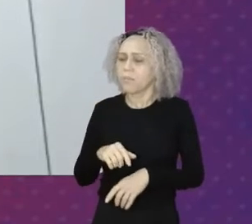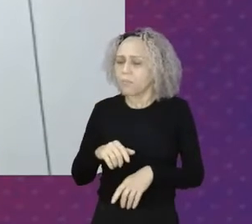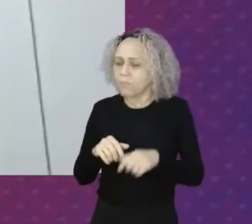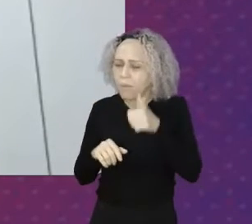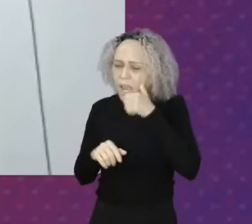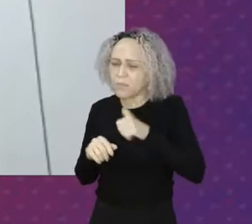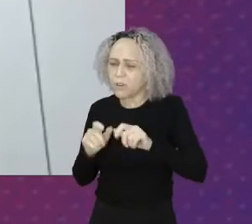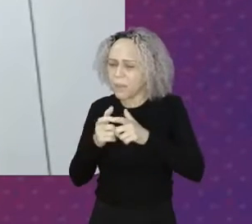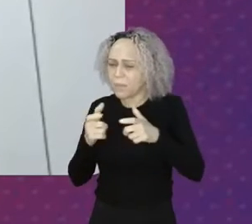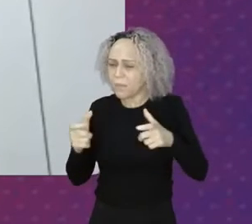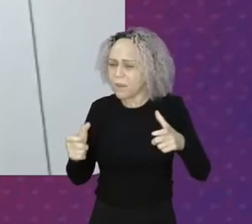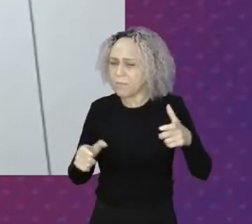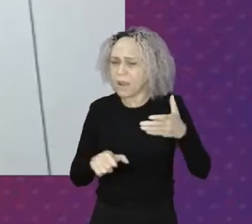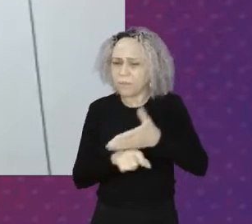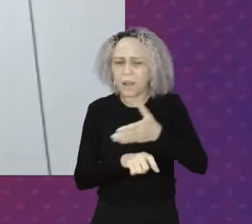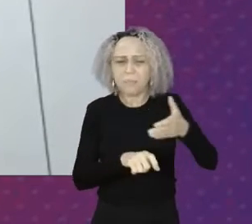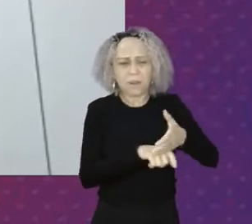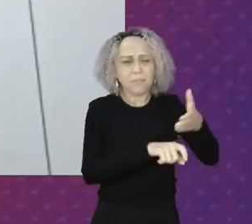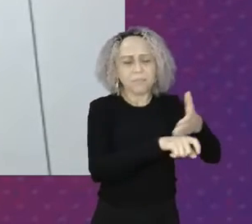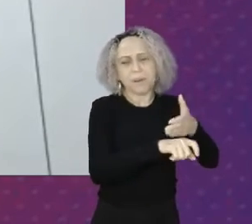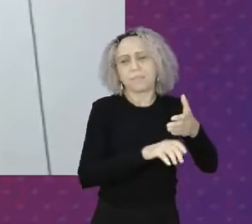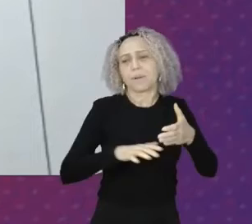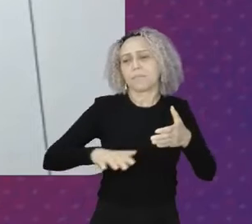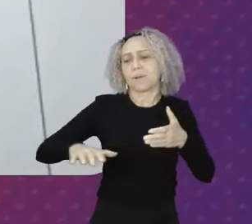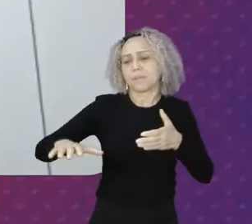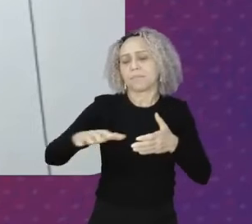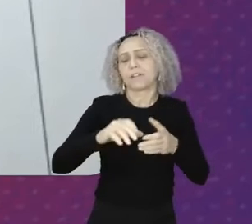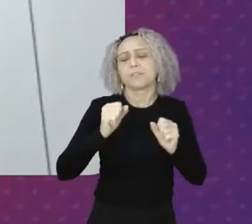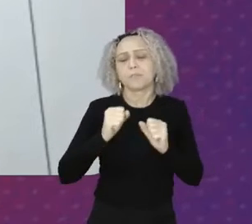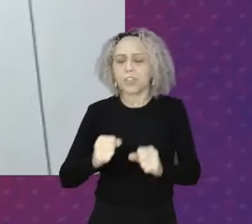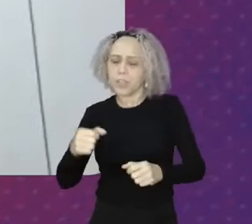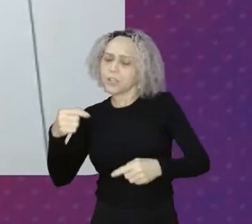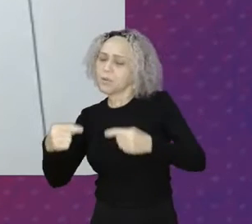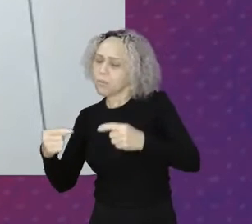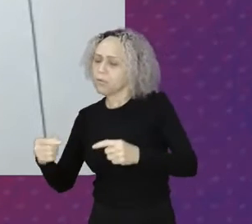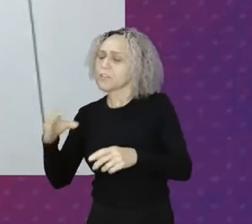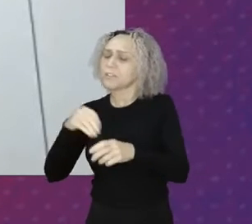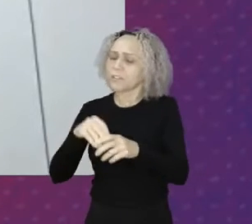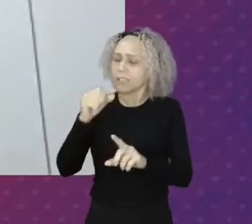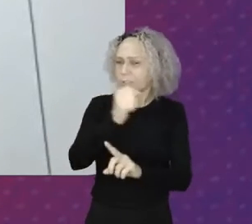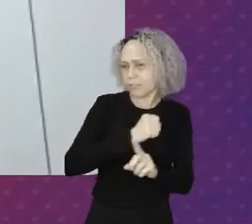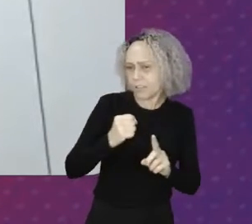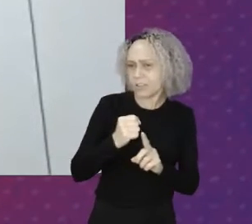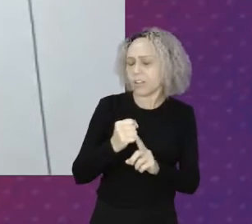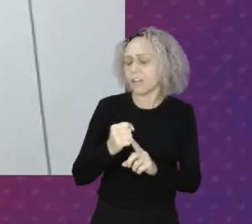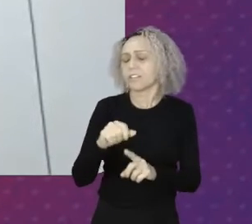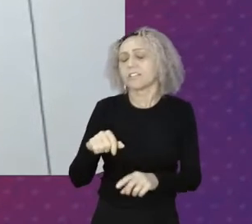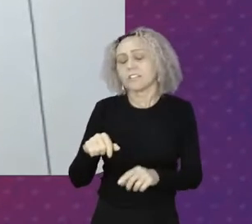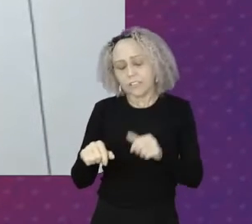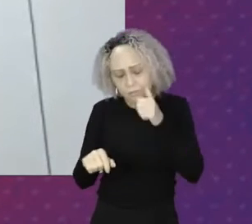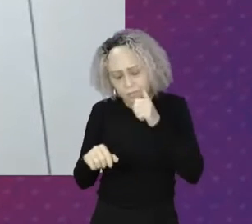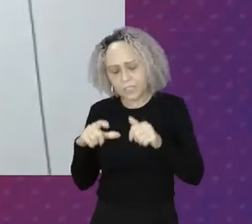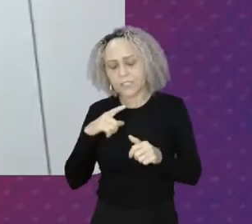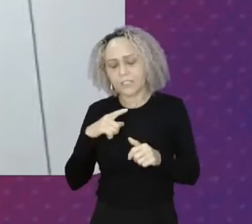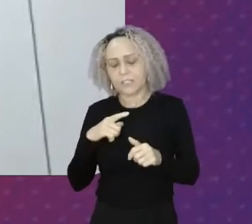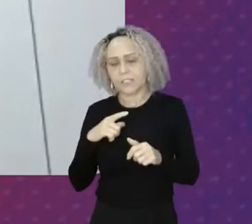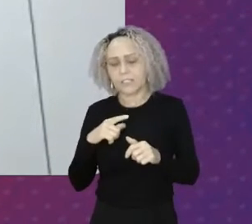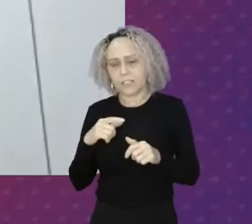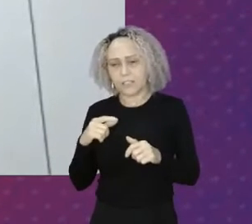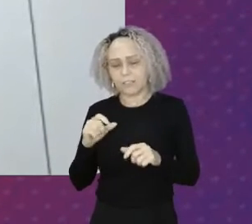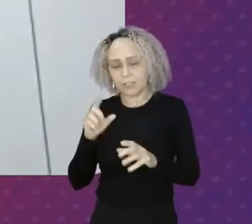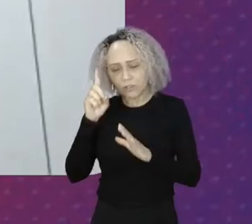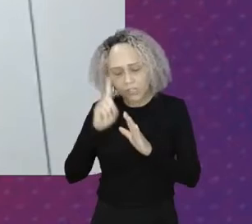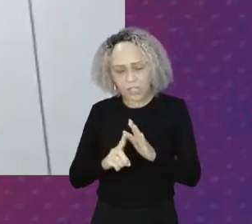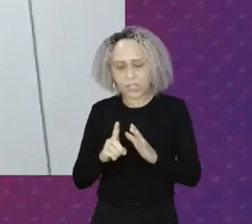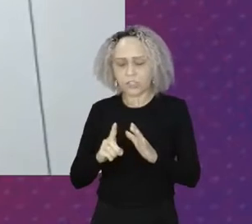consigam exercer a sua agenda legislativa com segurança, com liberdade e com dignidade. Porque é isso que a gente